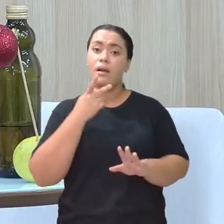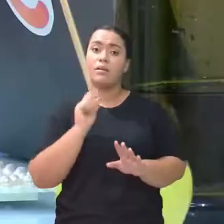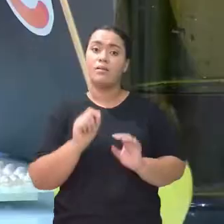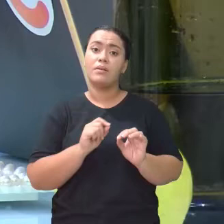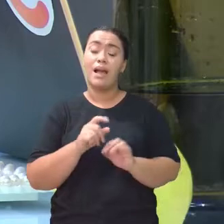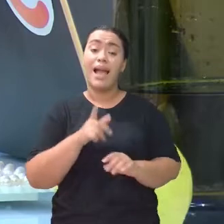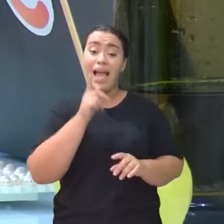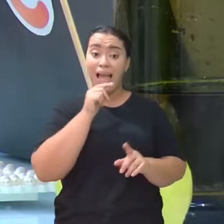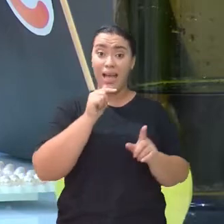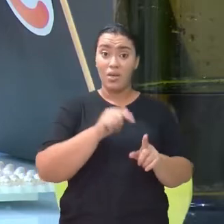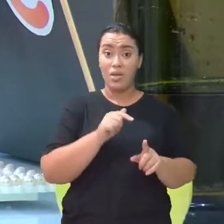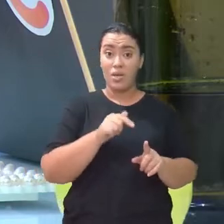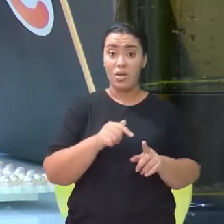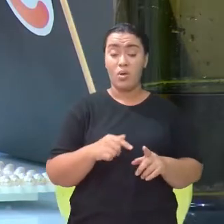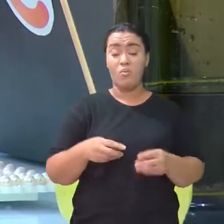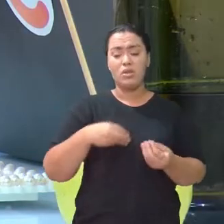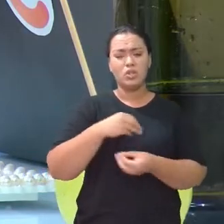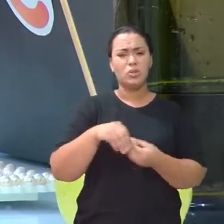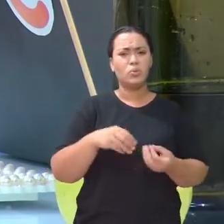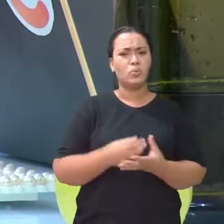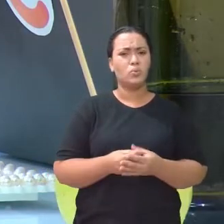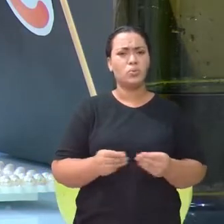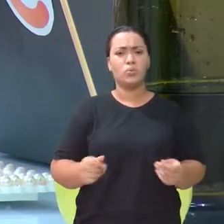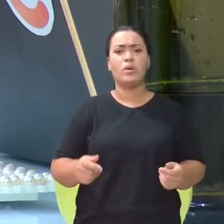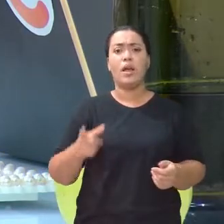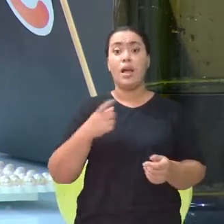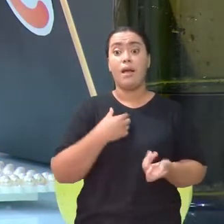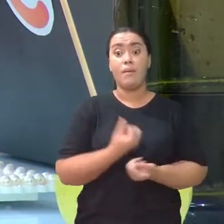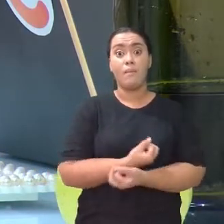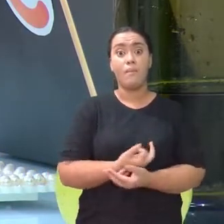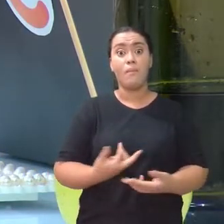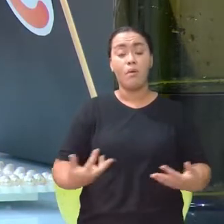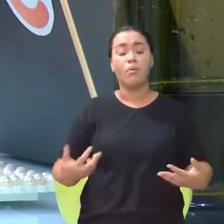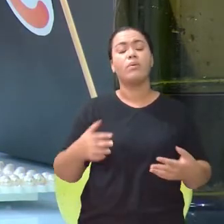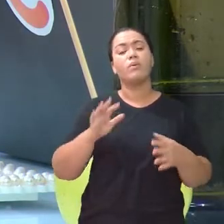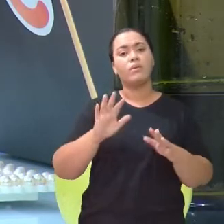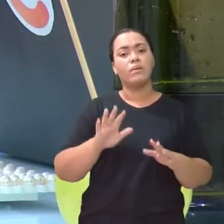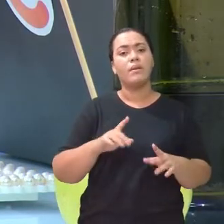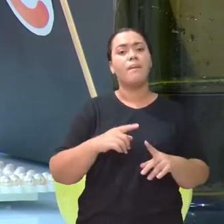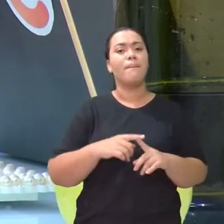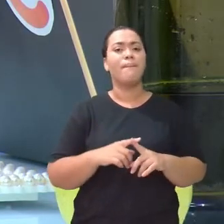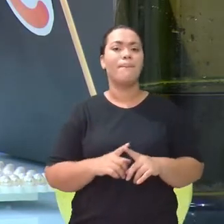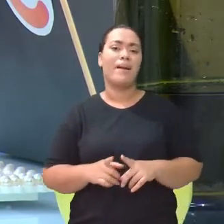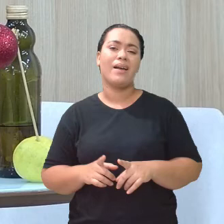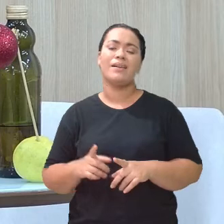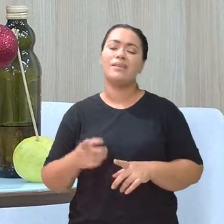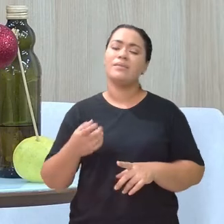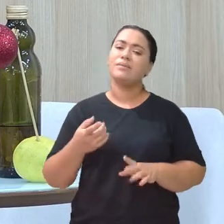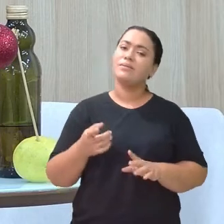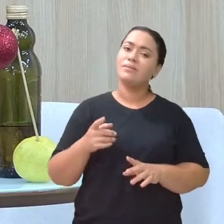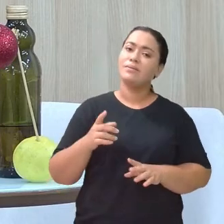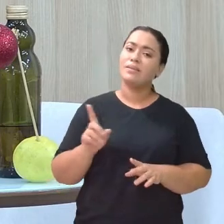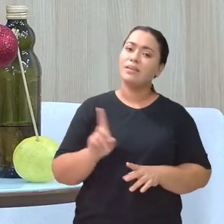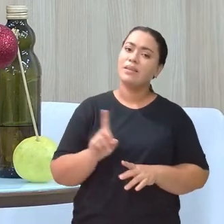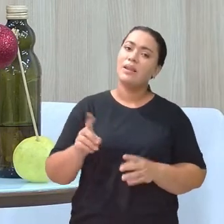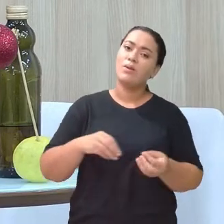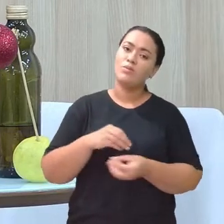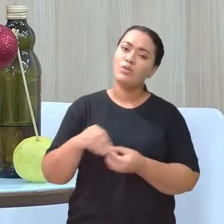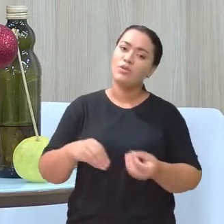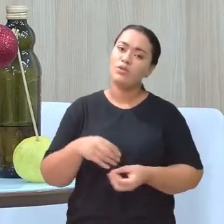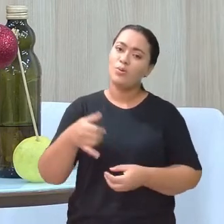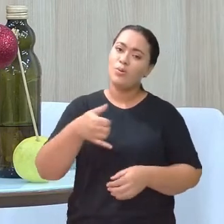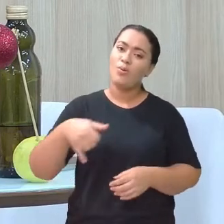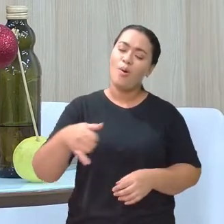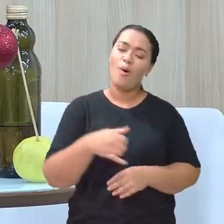água um solvente universal, porque ela dissolve uma grande quantidade de substâncias, mas uma exceçãozinha, o óleo, não é?